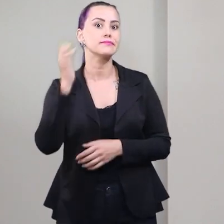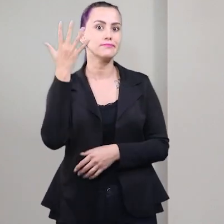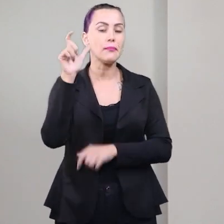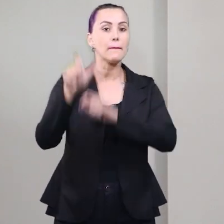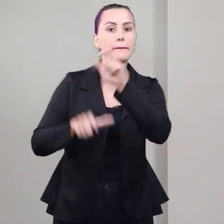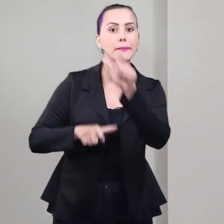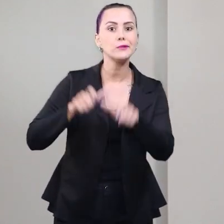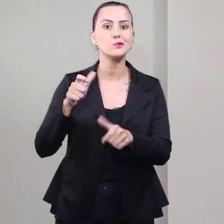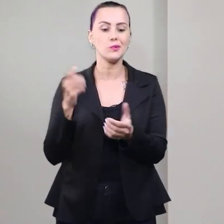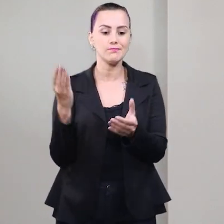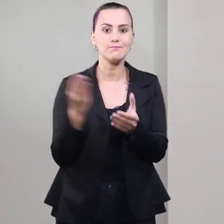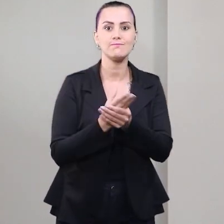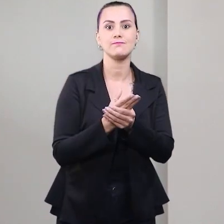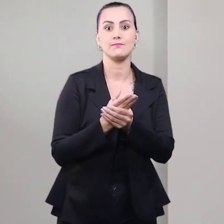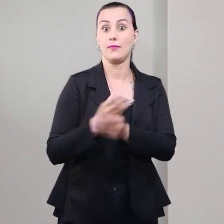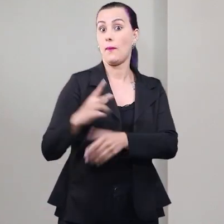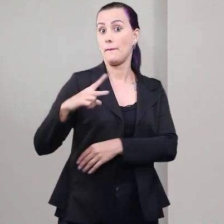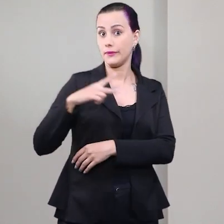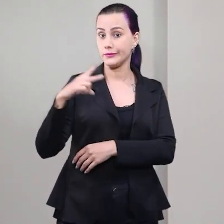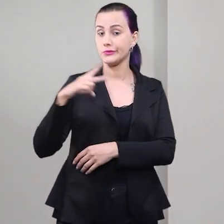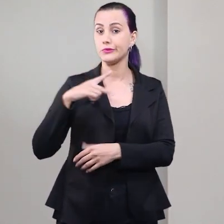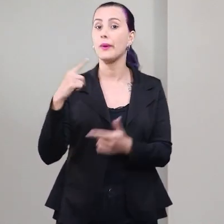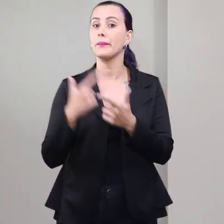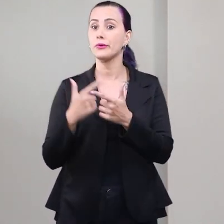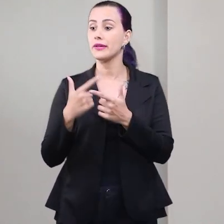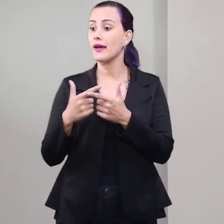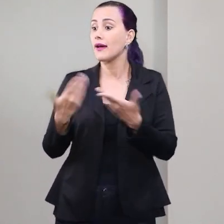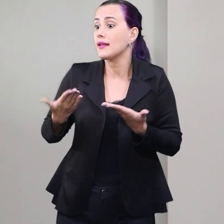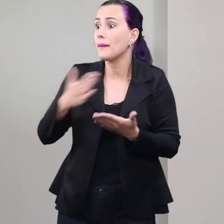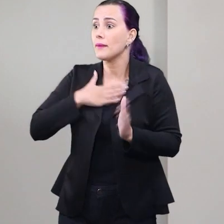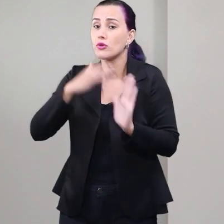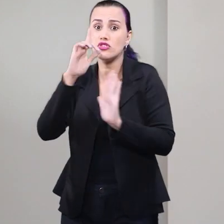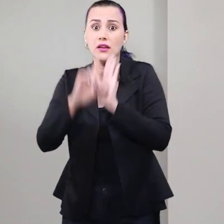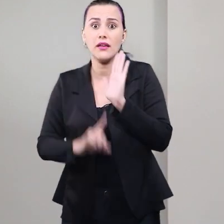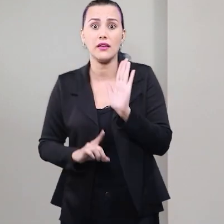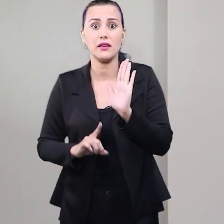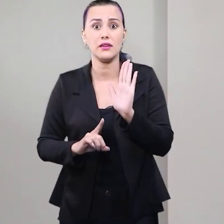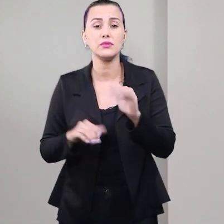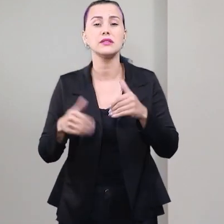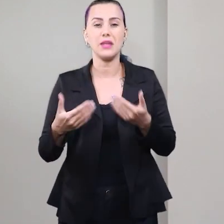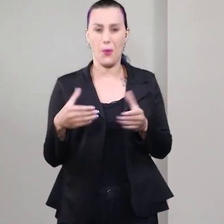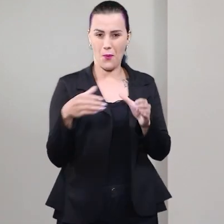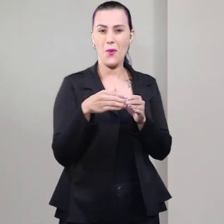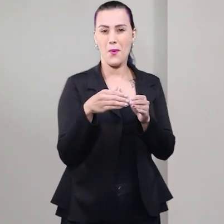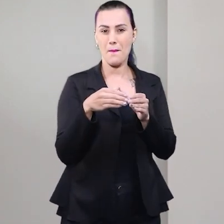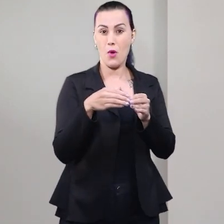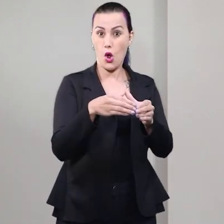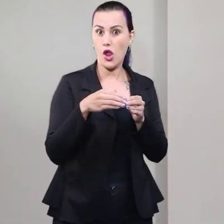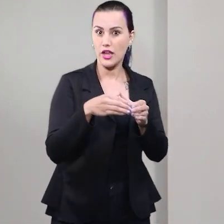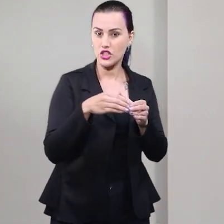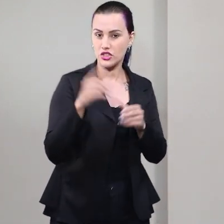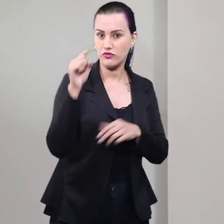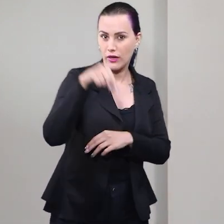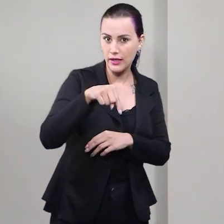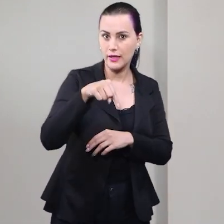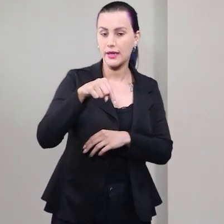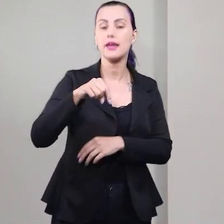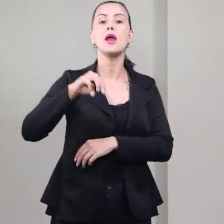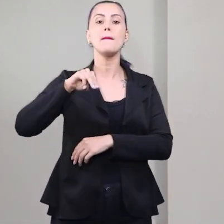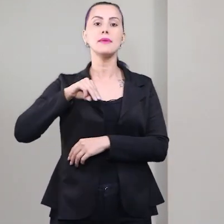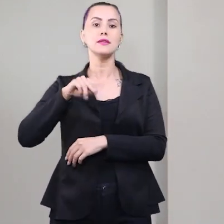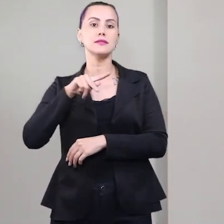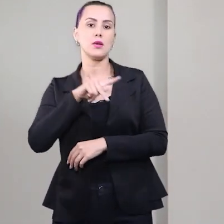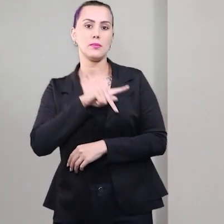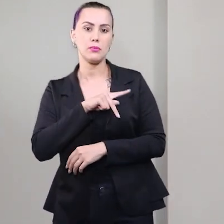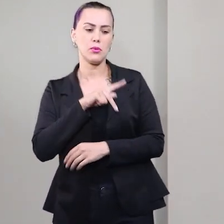ações individuais para resolver esse problema, para questionar esse direito. Nas varas de direitos coletivos, o Ministério